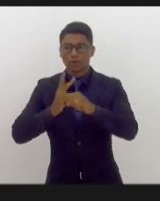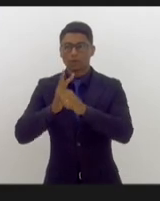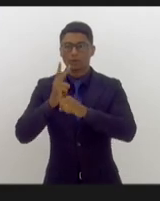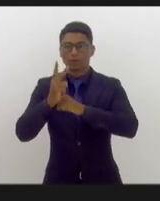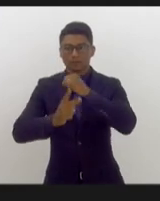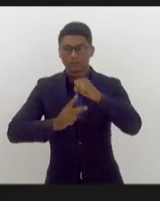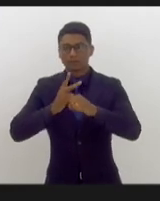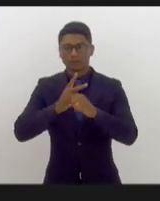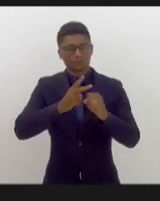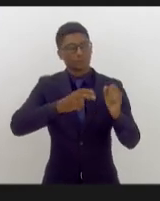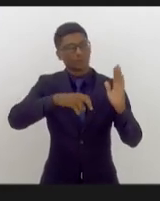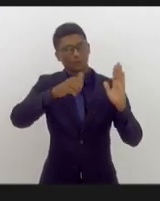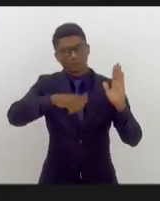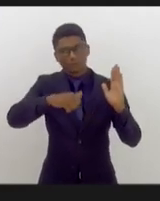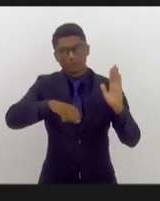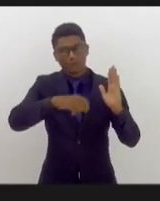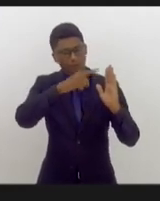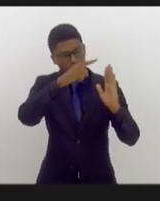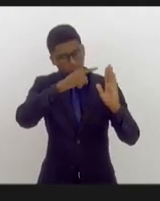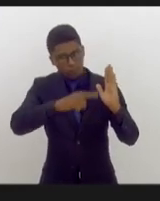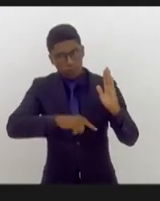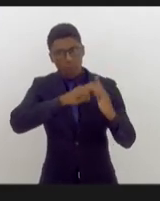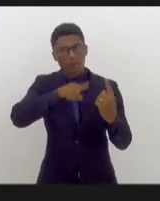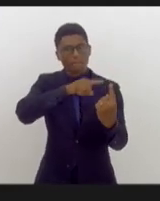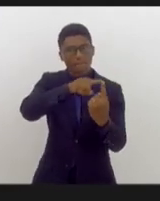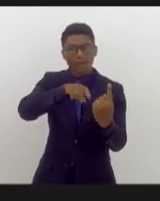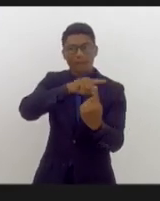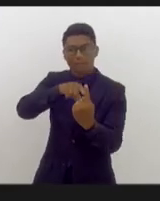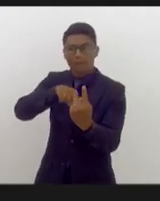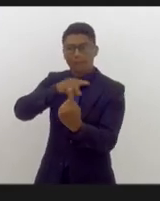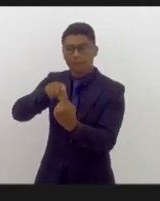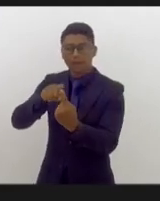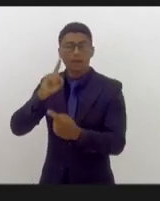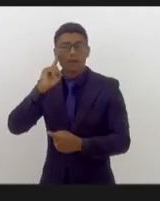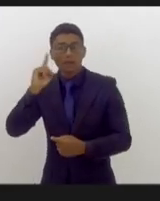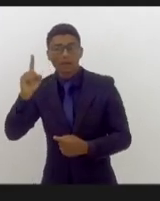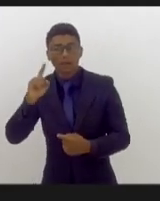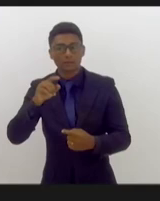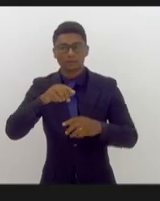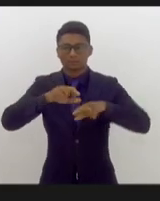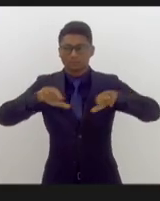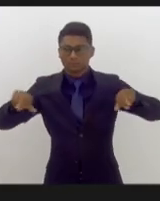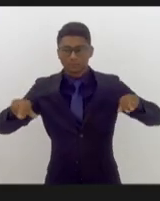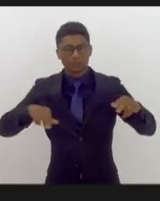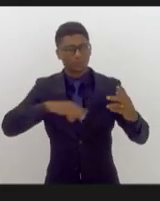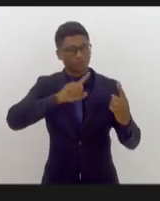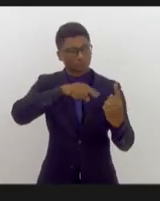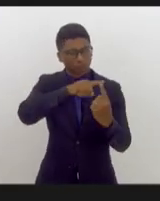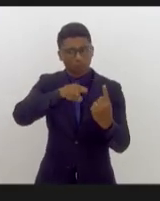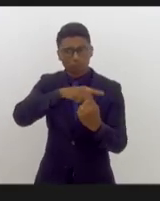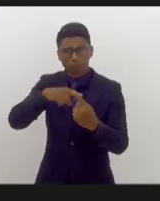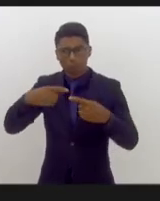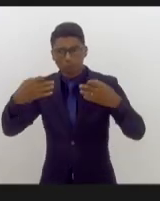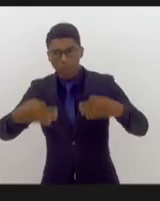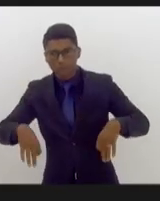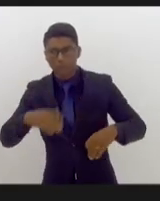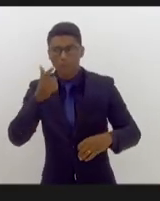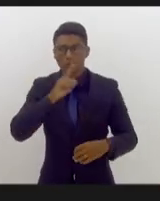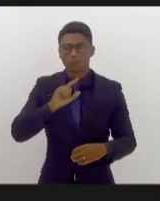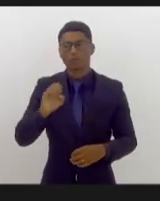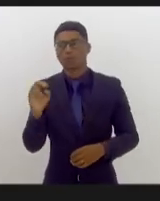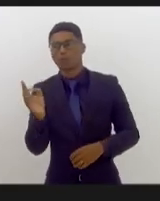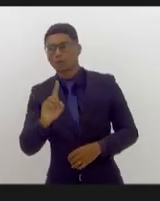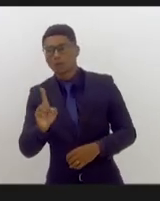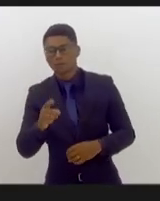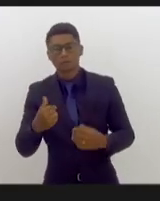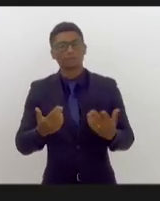saber sobre as metas, as datas propostas, os períodos propostos, a gente conseguiu alcançar ou o que a gente ainda não